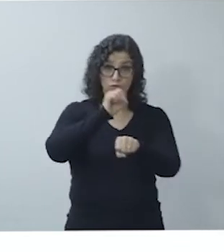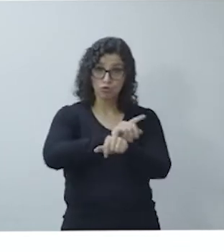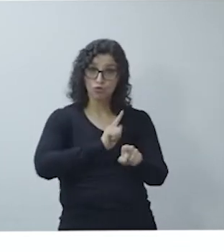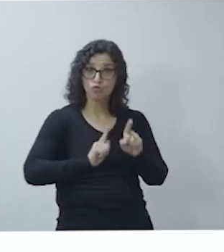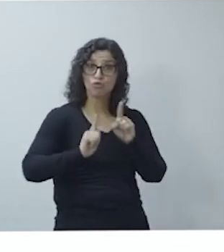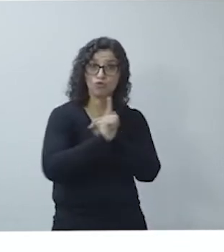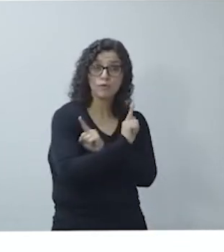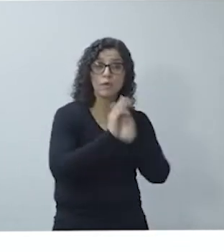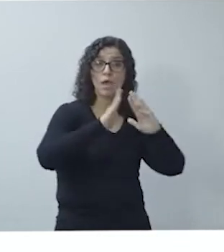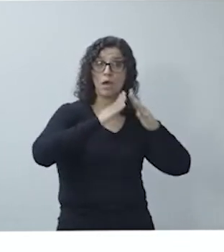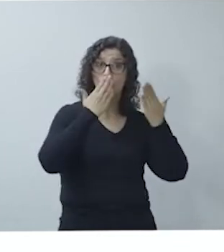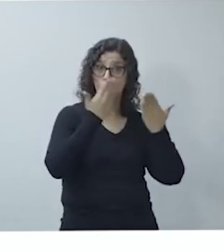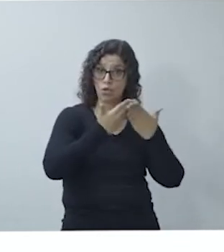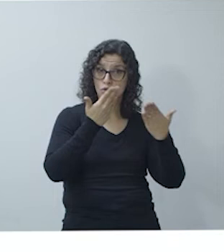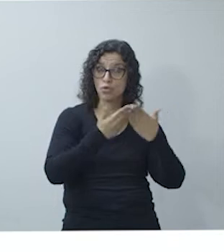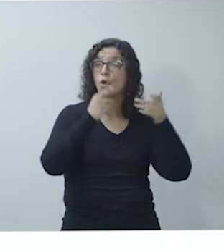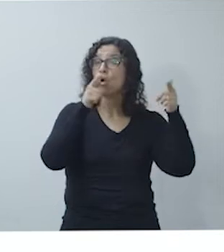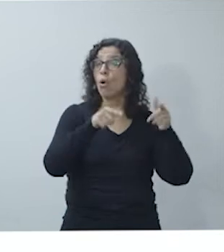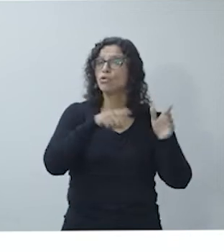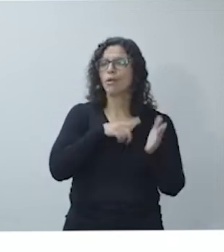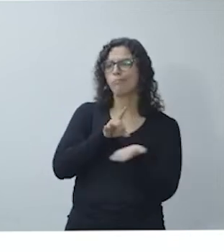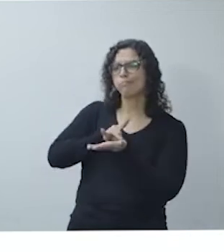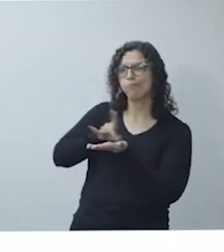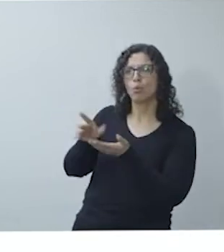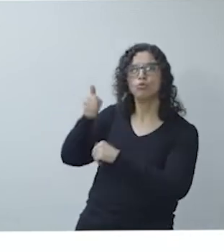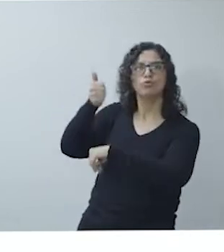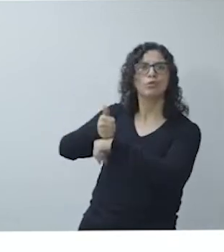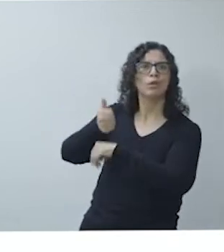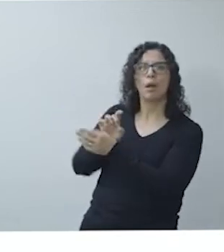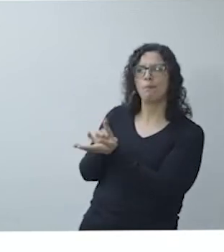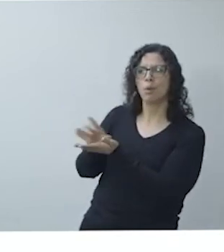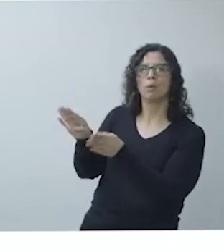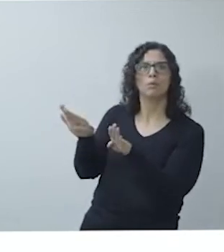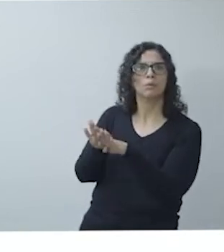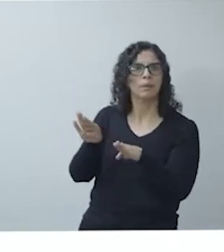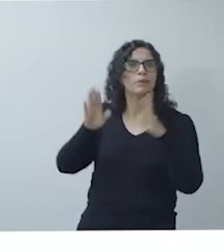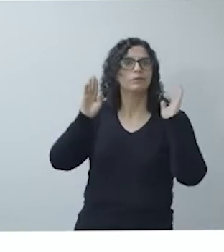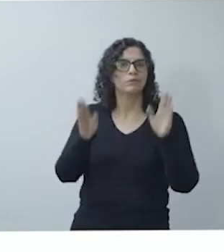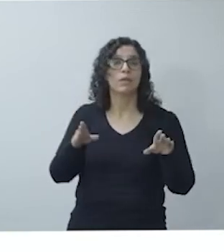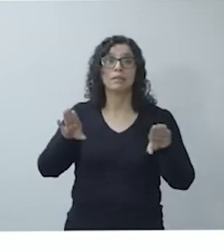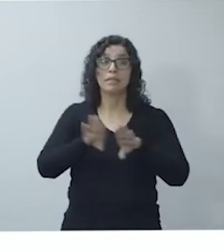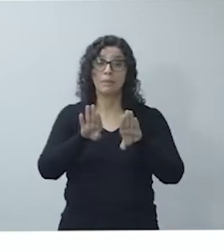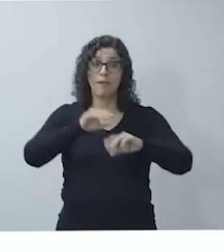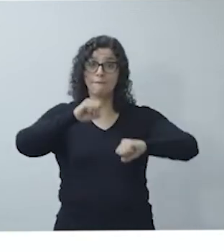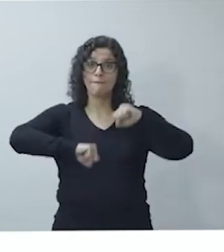geografia num colégio de onde foi expulso pelo diretor. Estivera numa